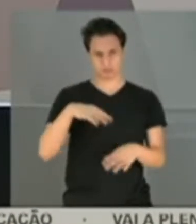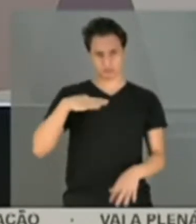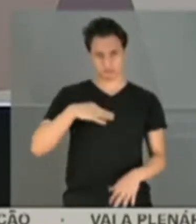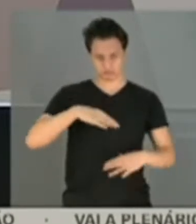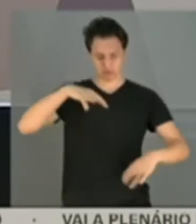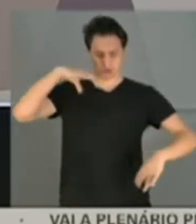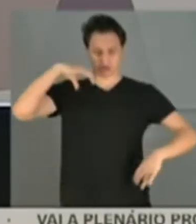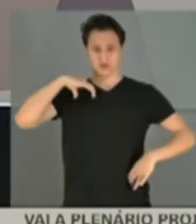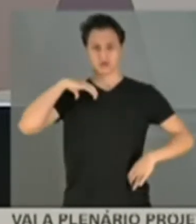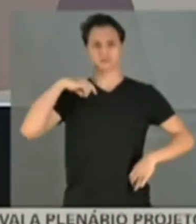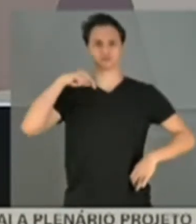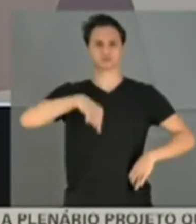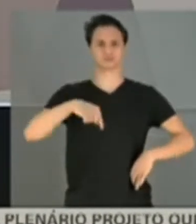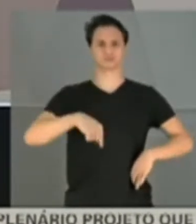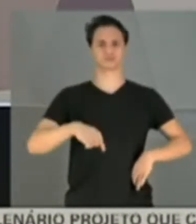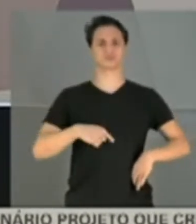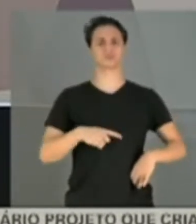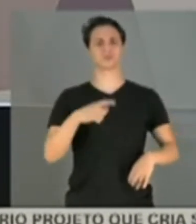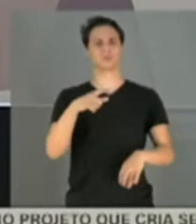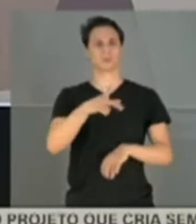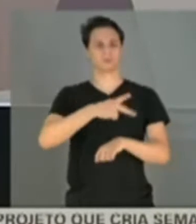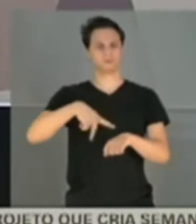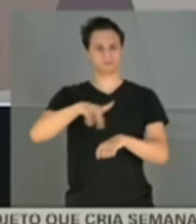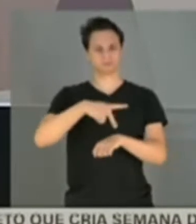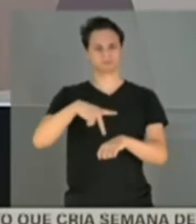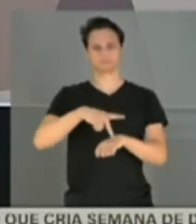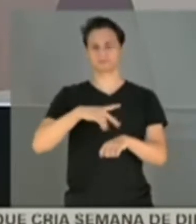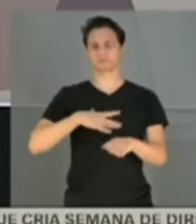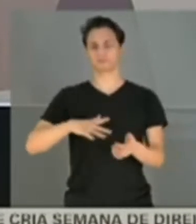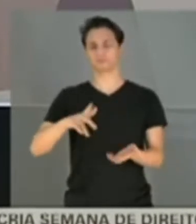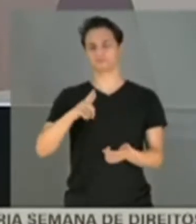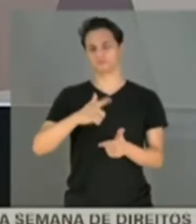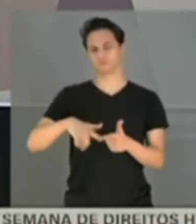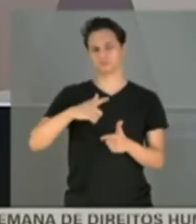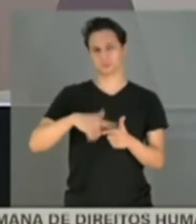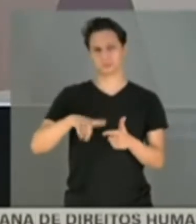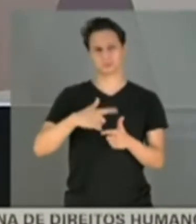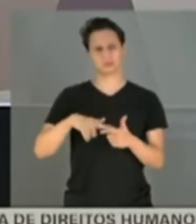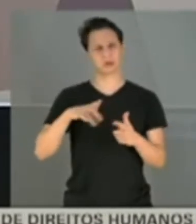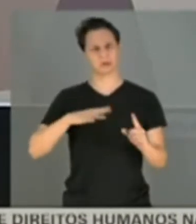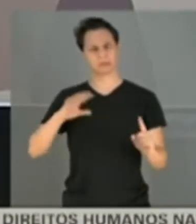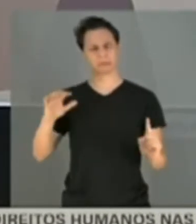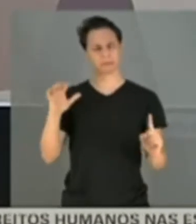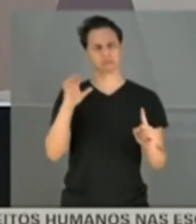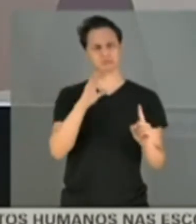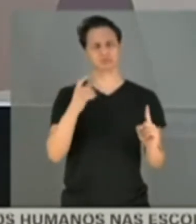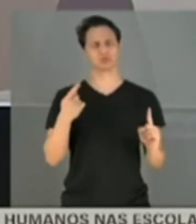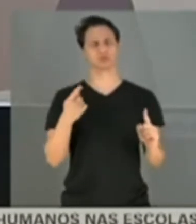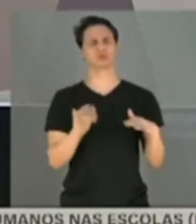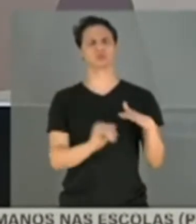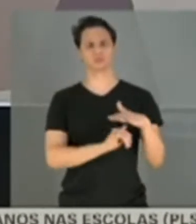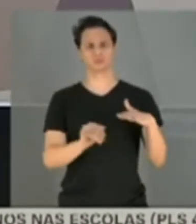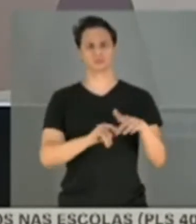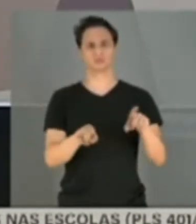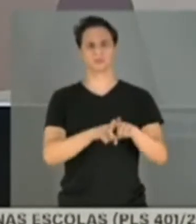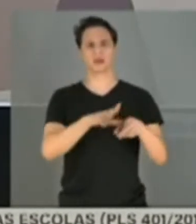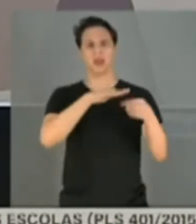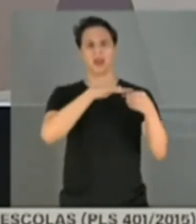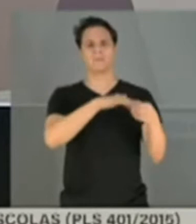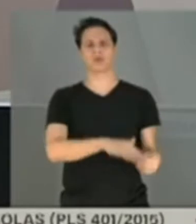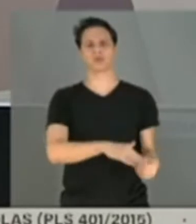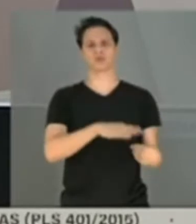situação vejatória, degradou as instituições e rebaixou as Forças